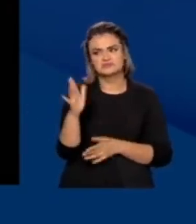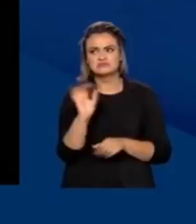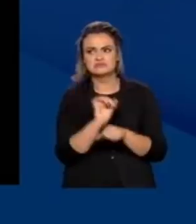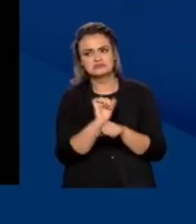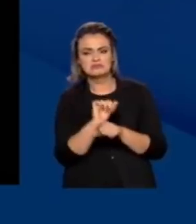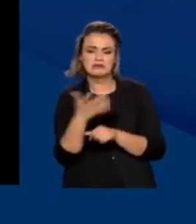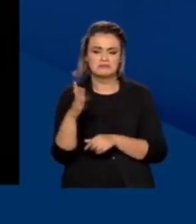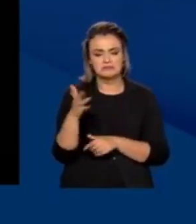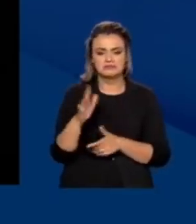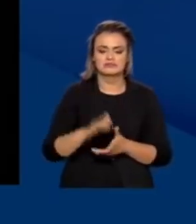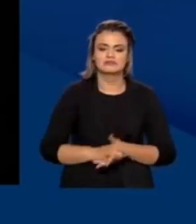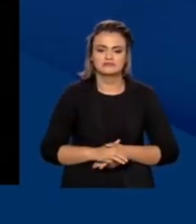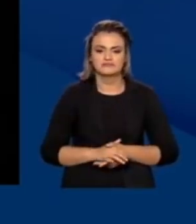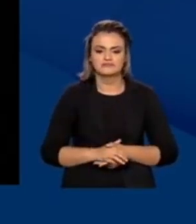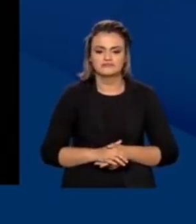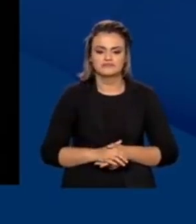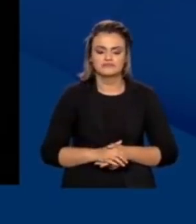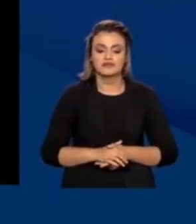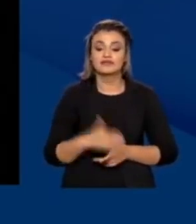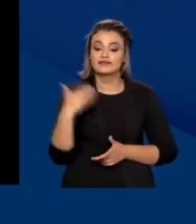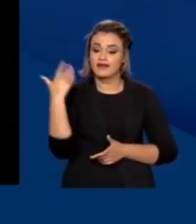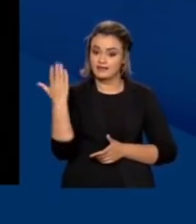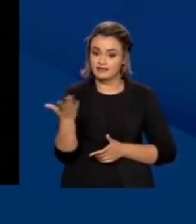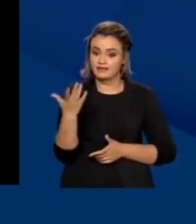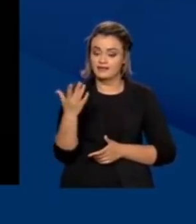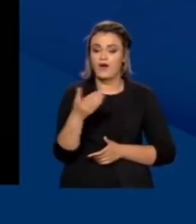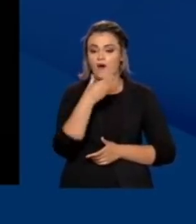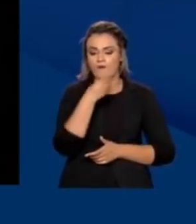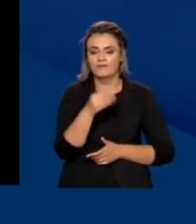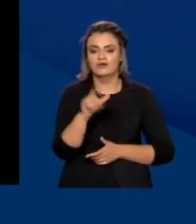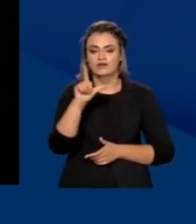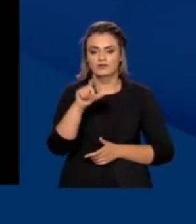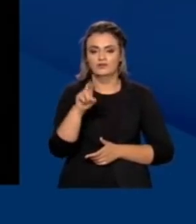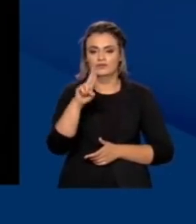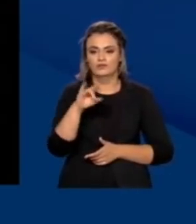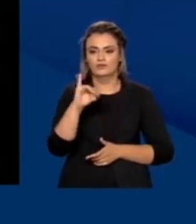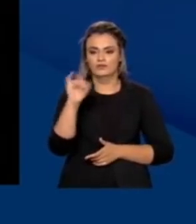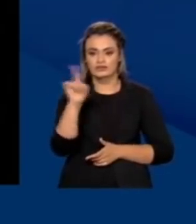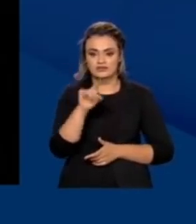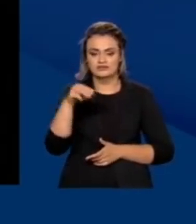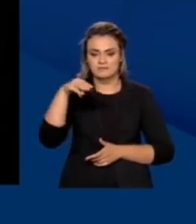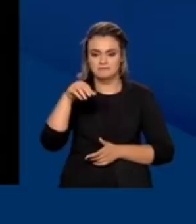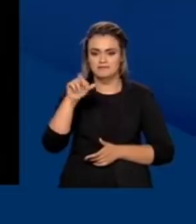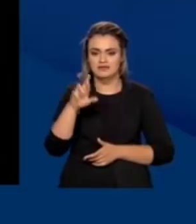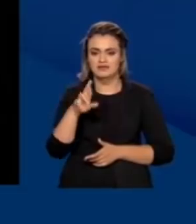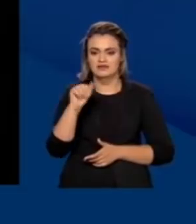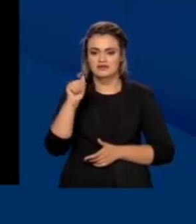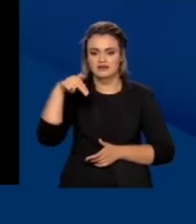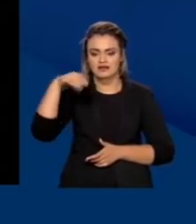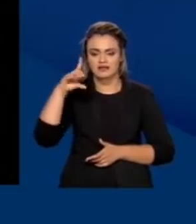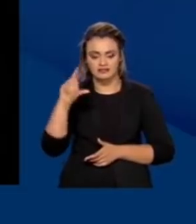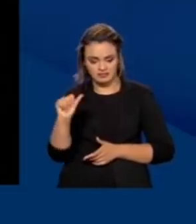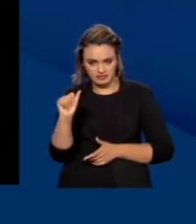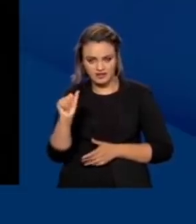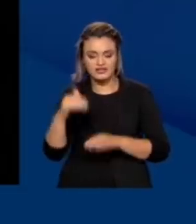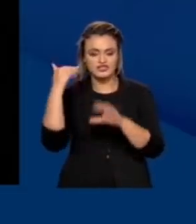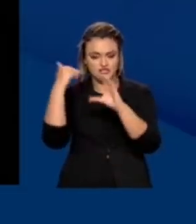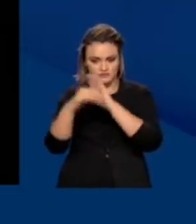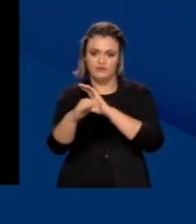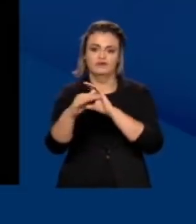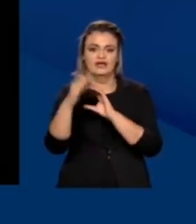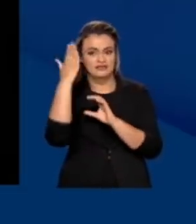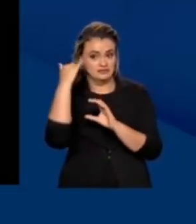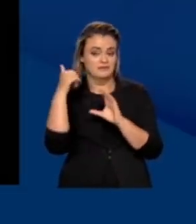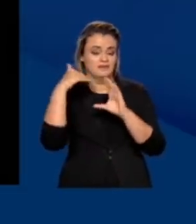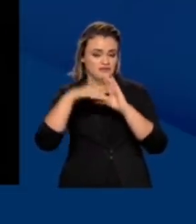previstas. E o senhor Luiz Miranda teve conhecimento deste documento. Foi um e-mail para ele também, cópia